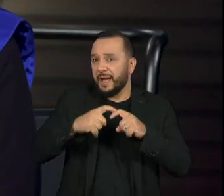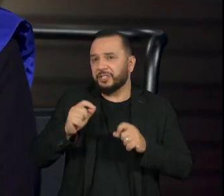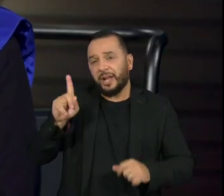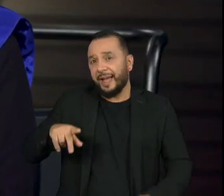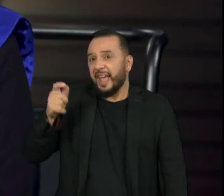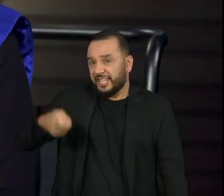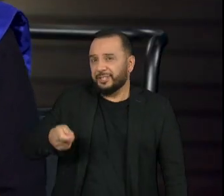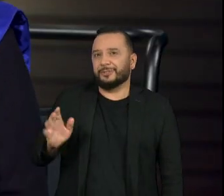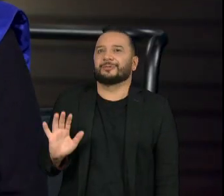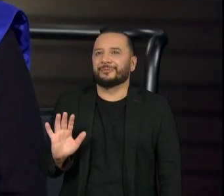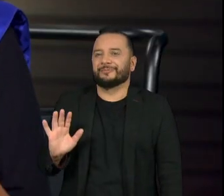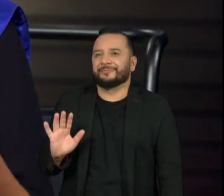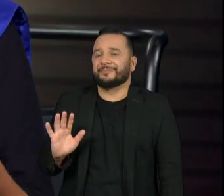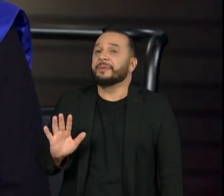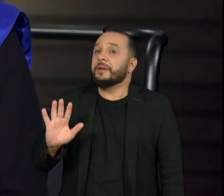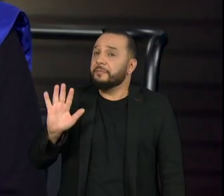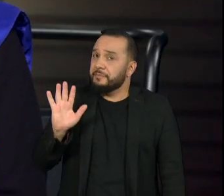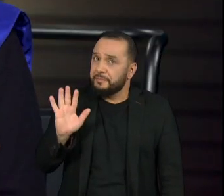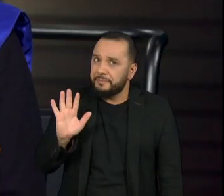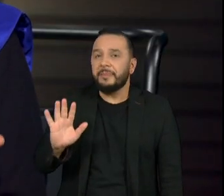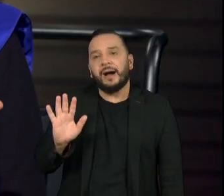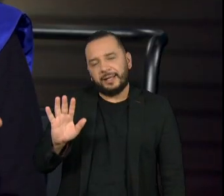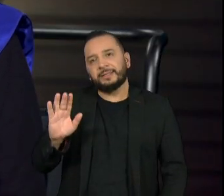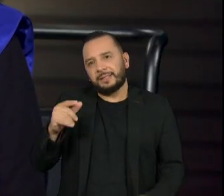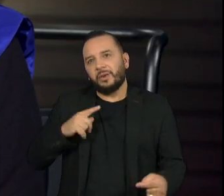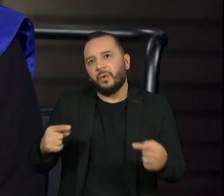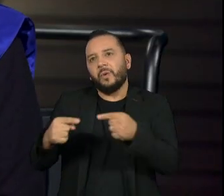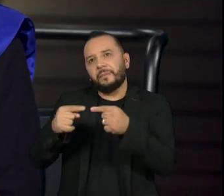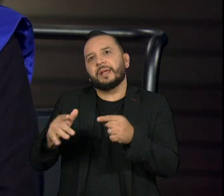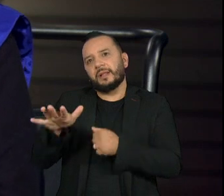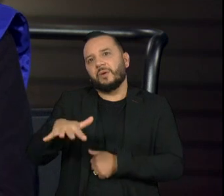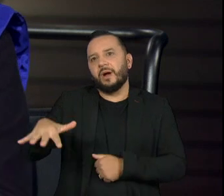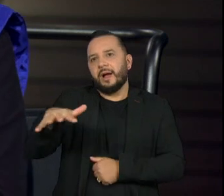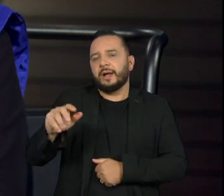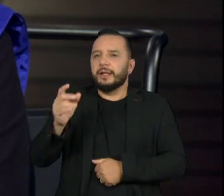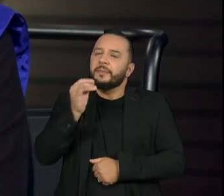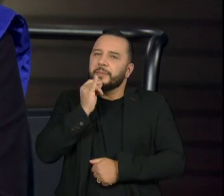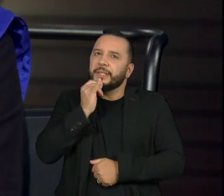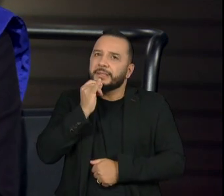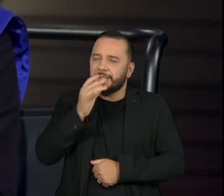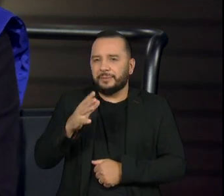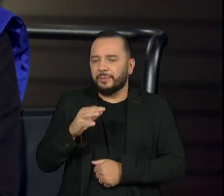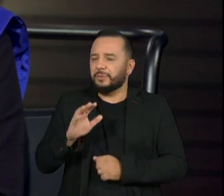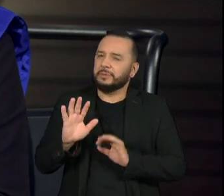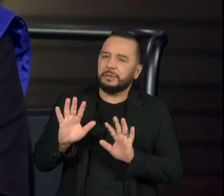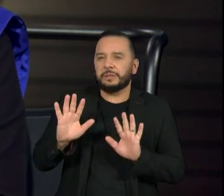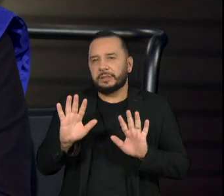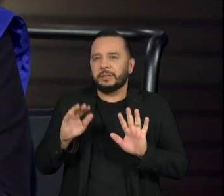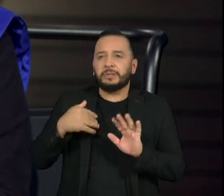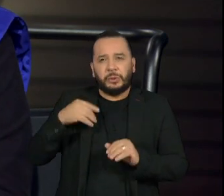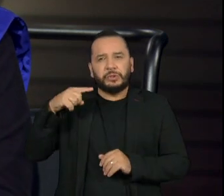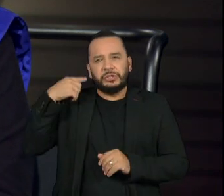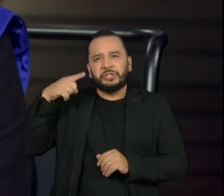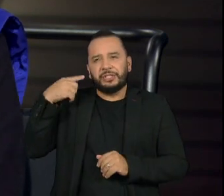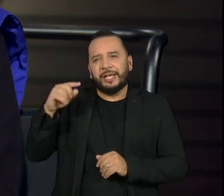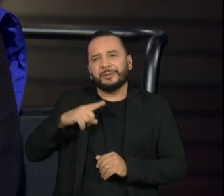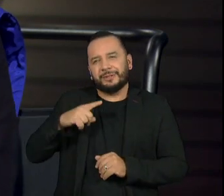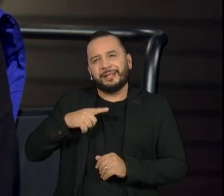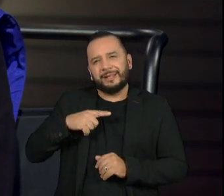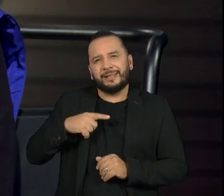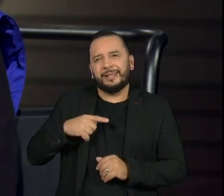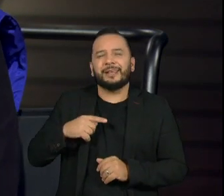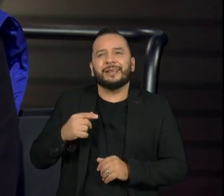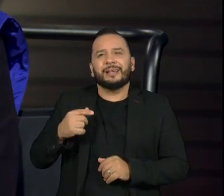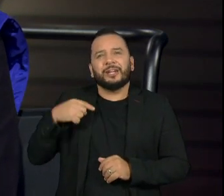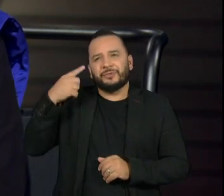mas é o que funciona para aquilo, né? Quer dizer, para o direito eu acho que é um pouco ainda ultrapassado algumas normas para